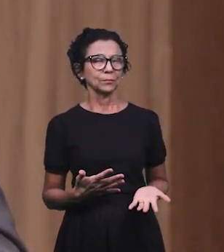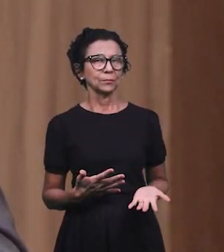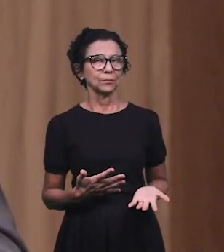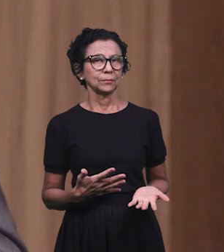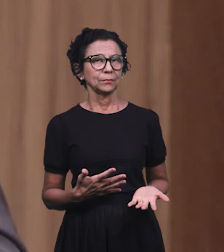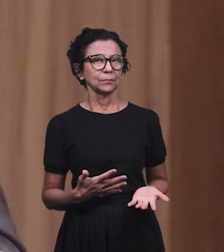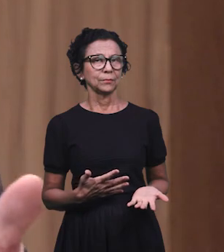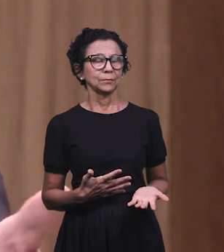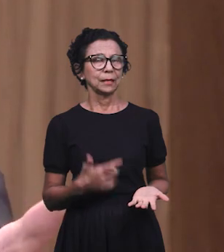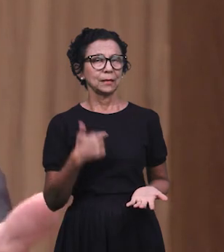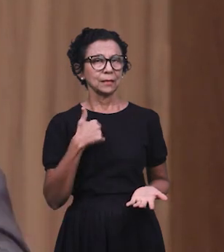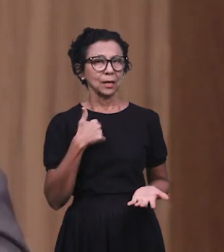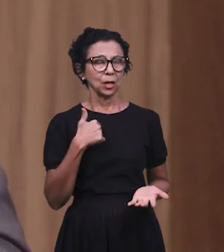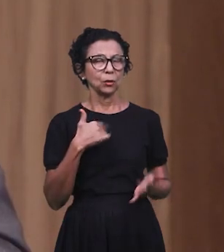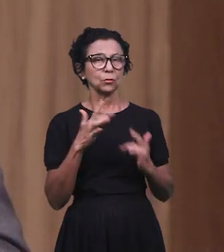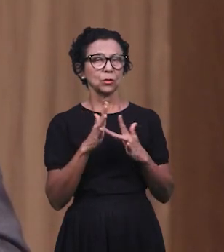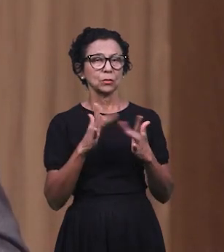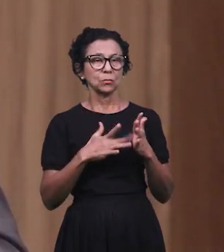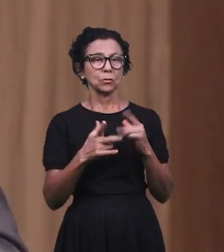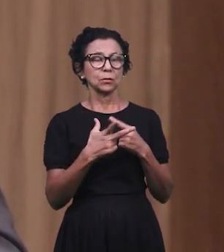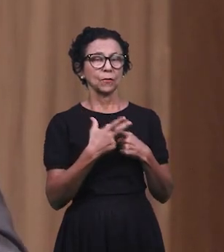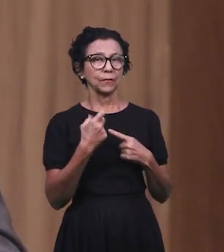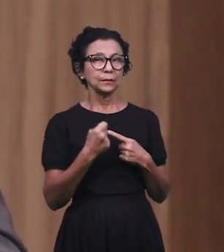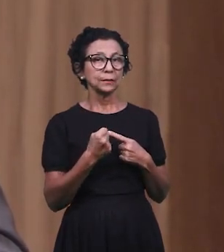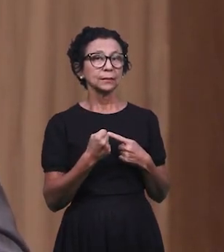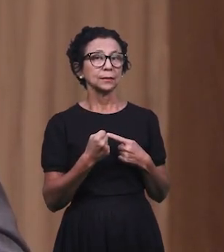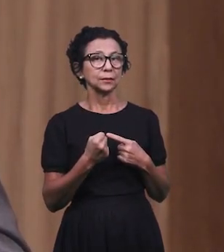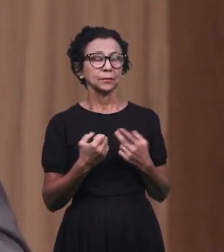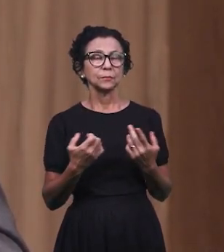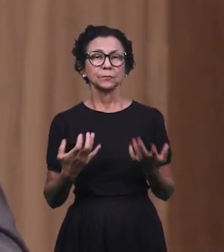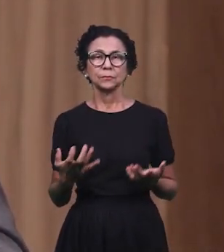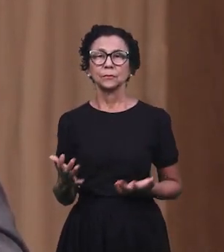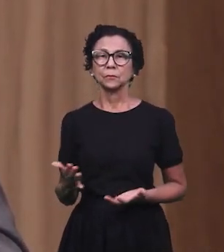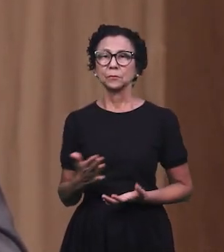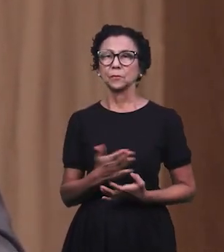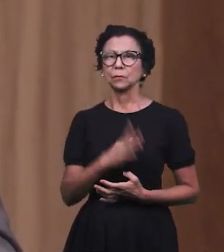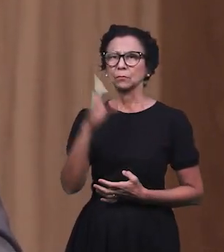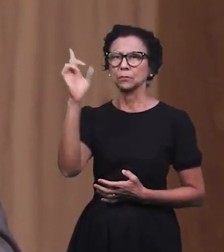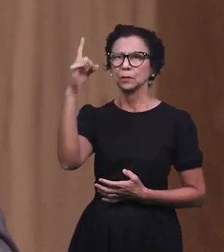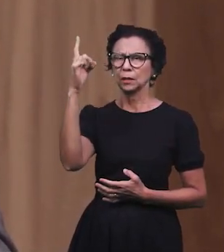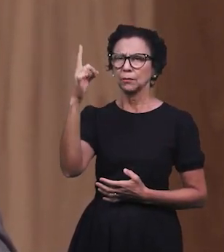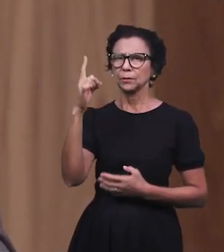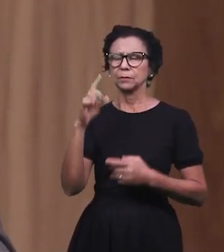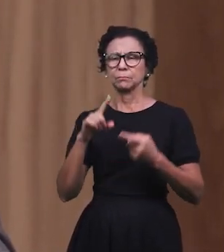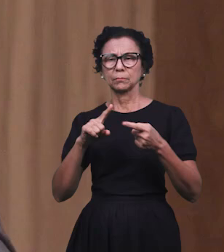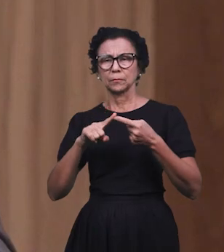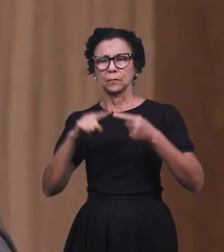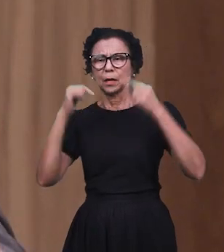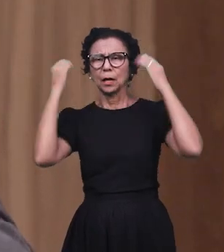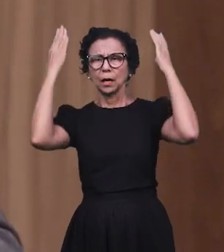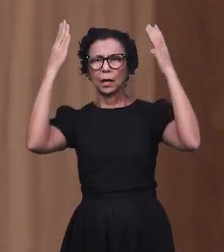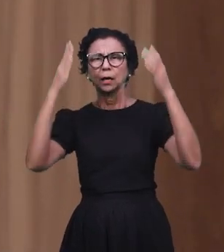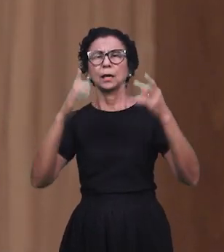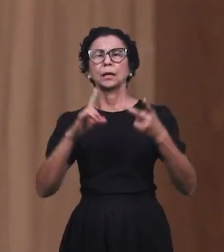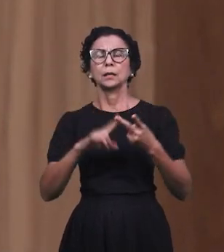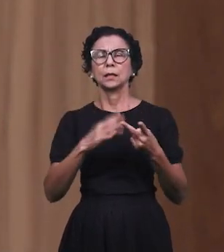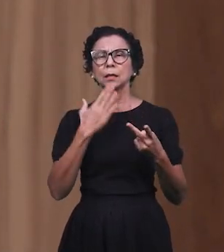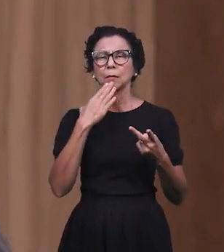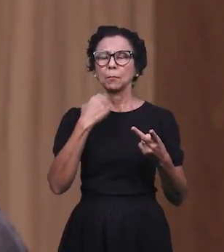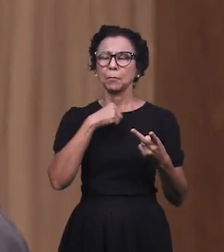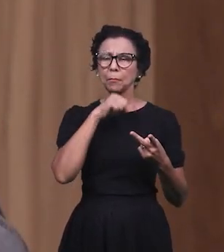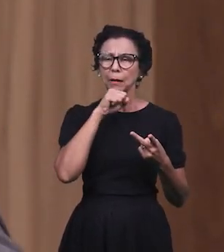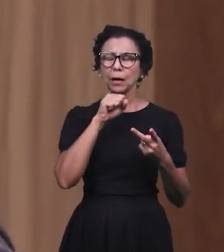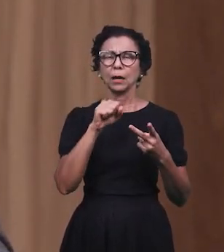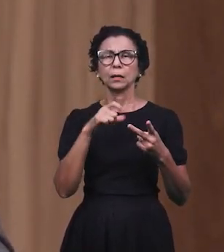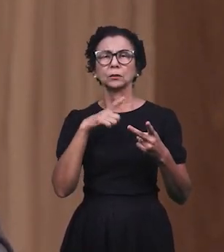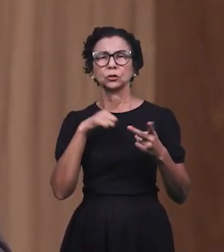luta, né? Ali, como rei, Sim. como pai, como família, ele teve as suas lutas, né? Mas Davi venceu